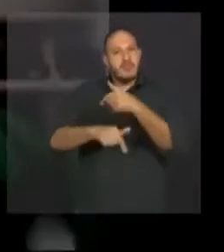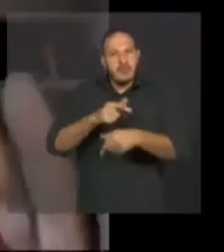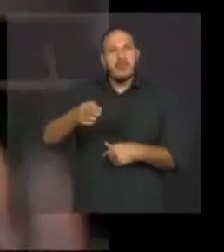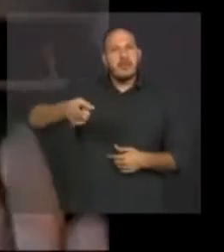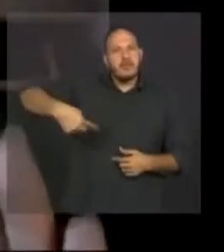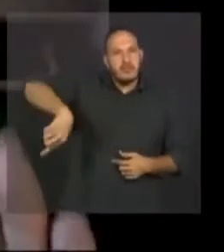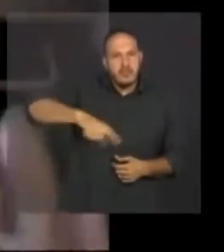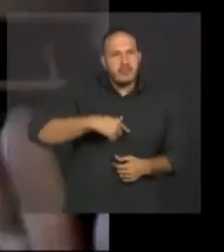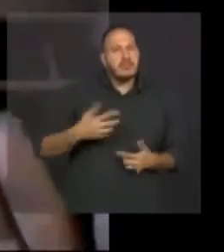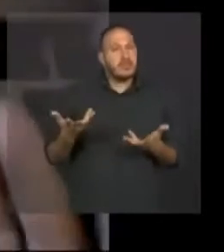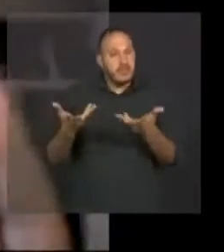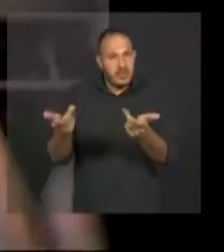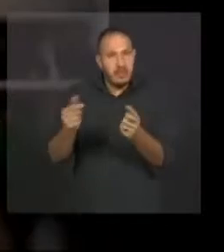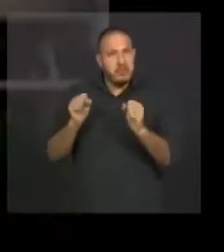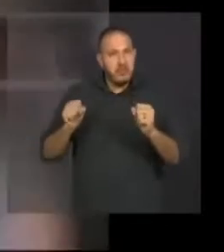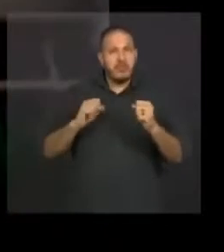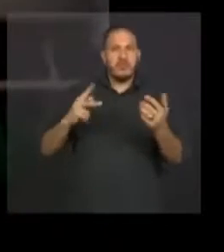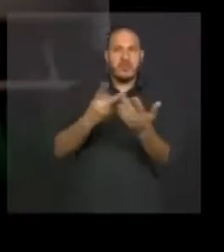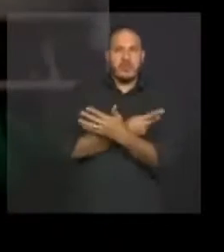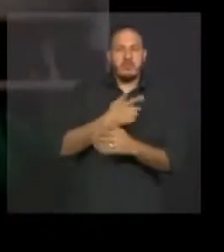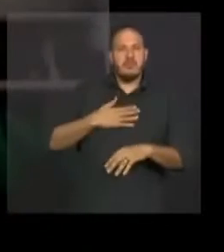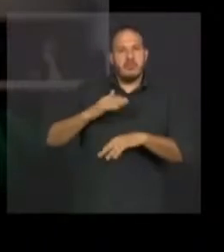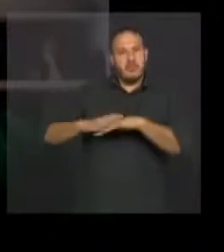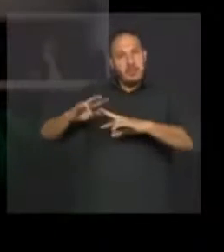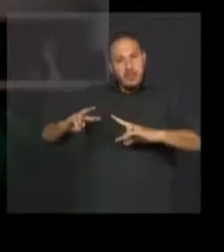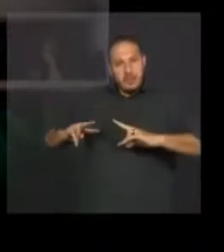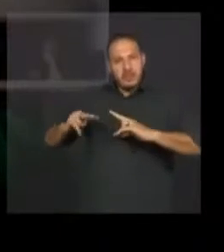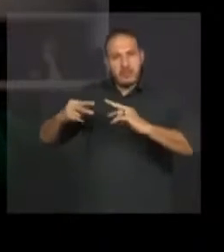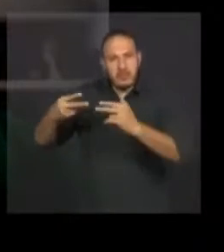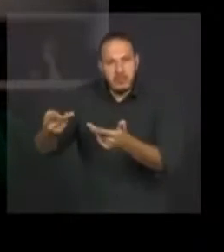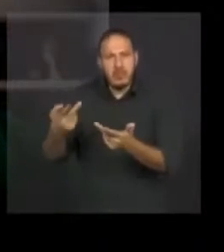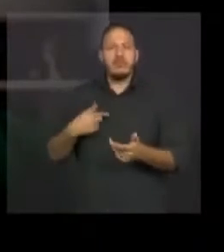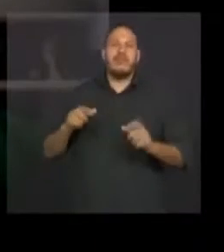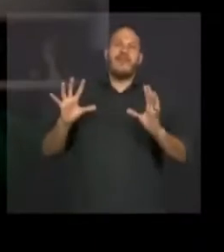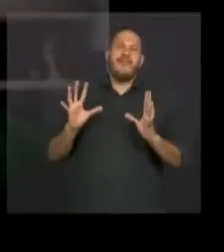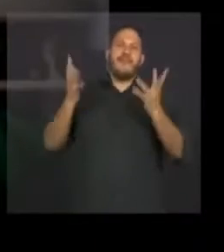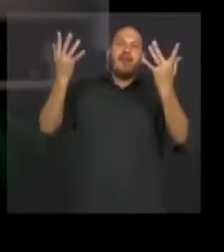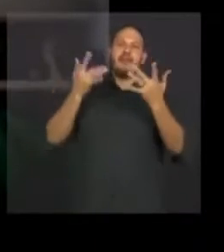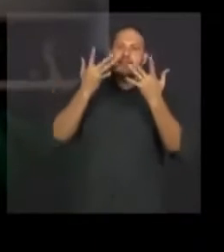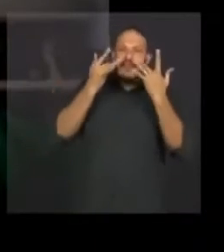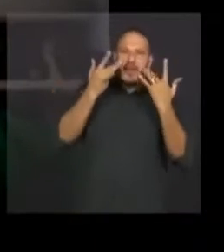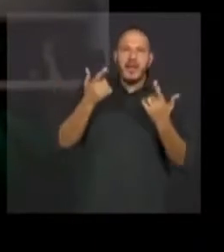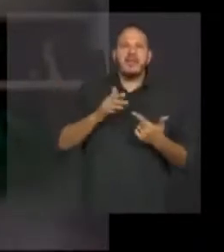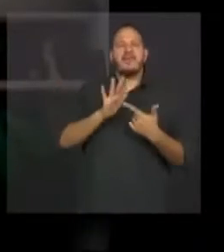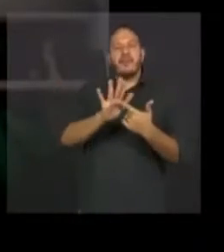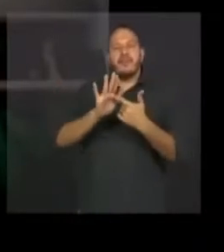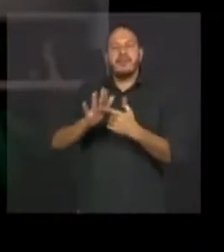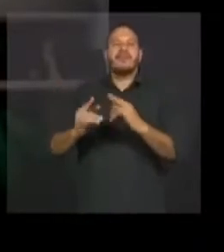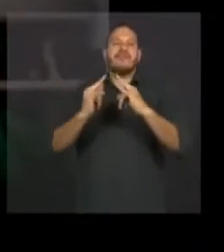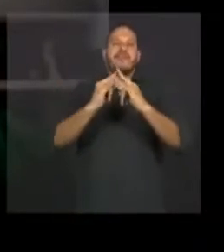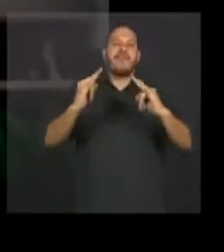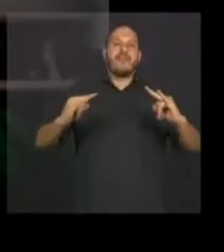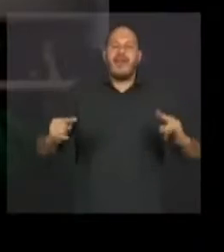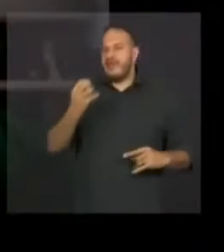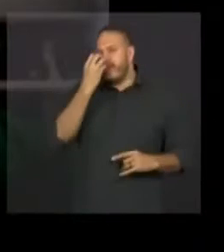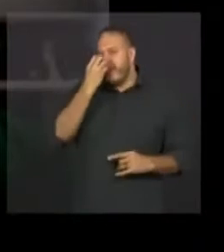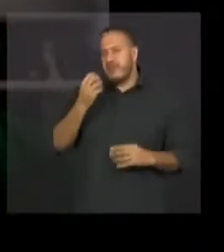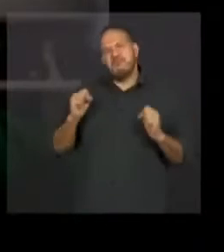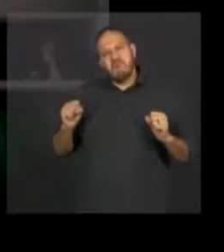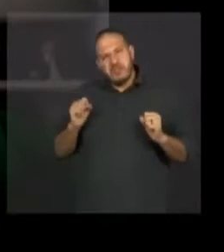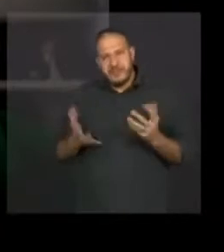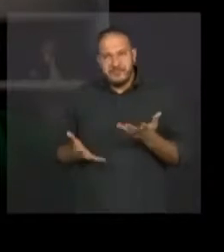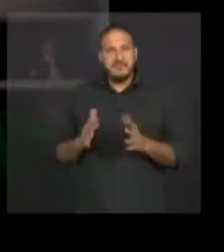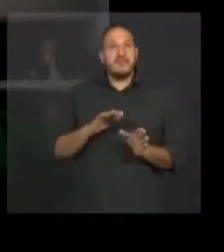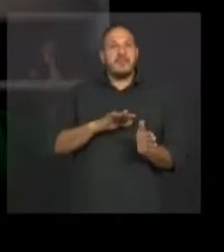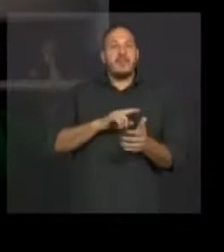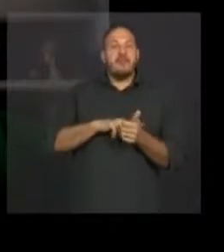uma atividade que pode ser transmitida online, uma peça de teatro, uma apresentação circense, essa é uma das possibilidades.